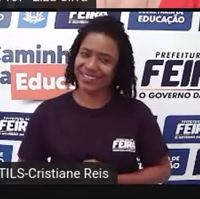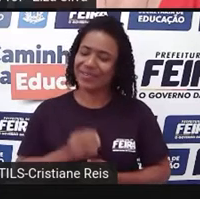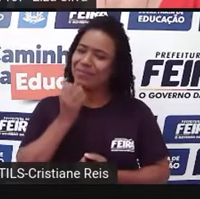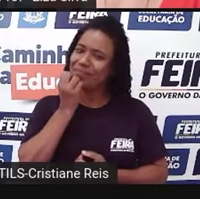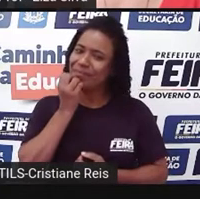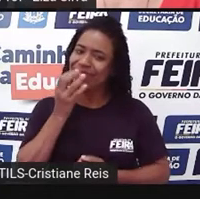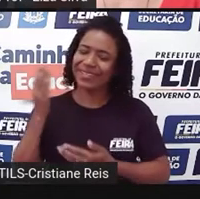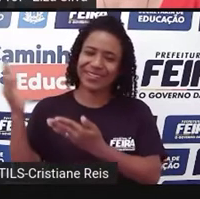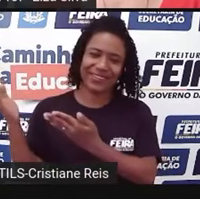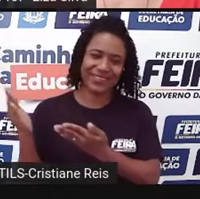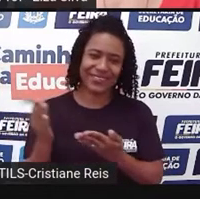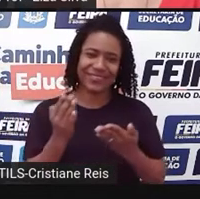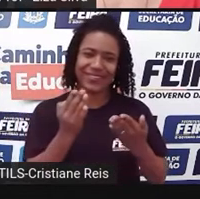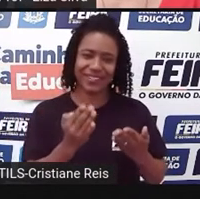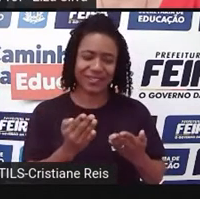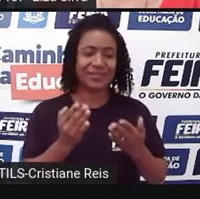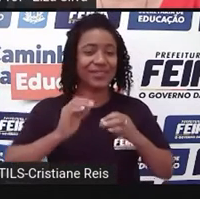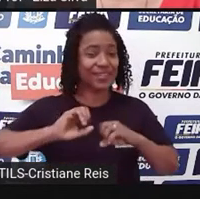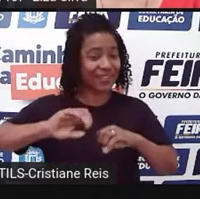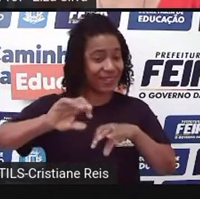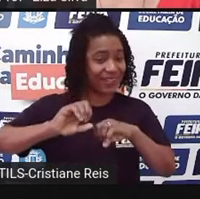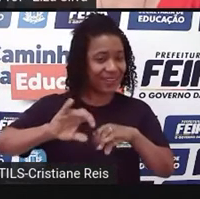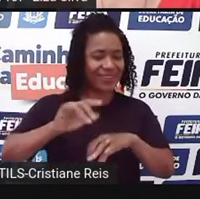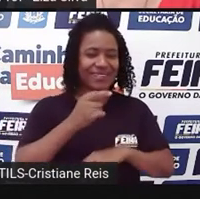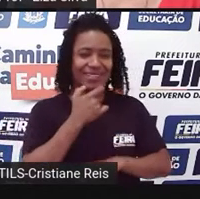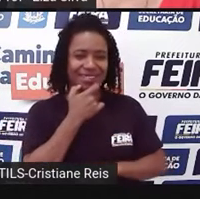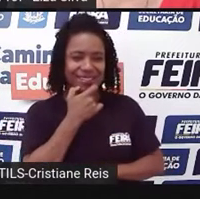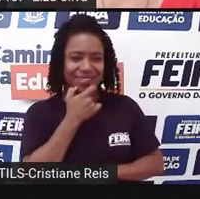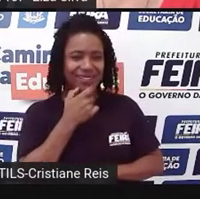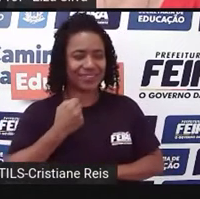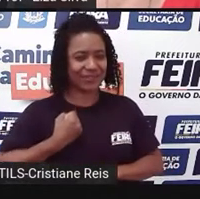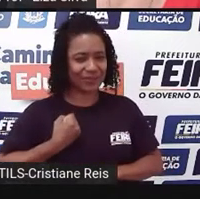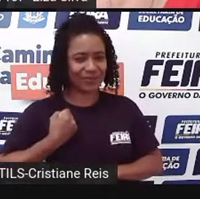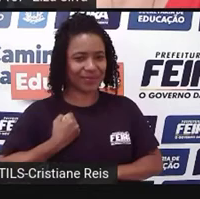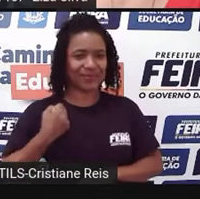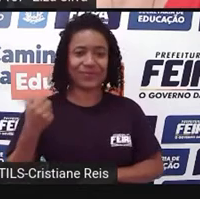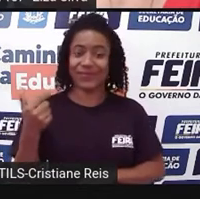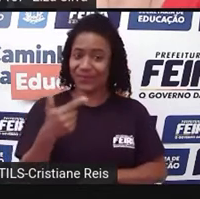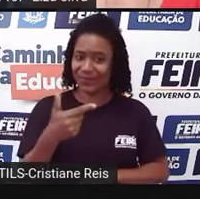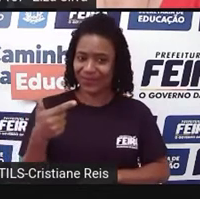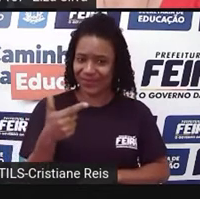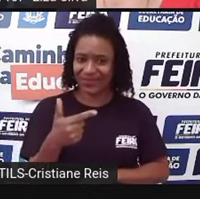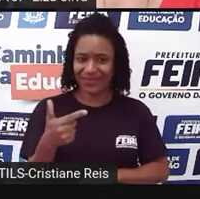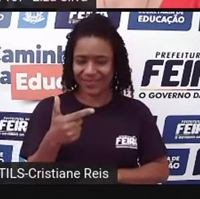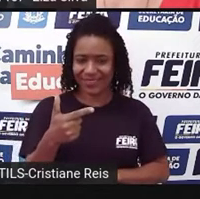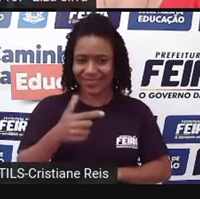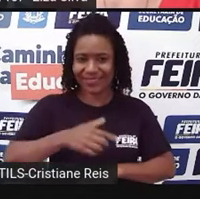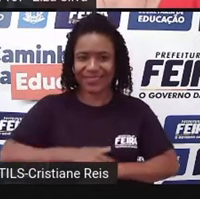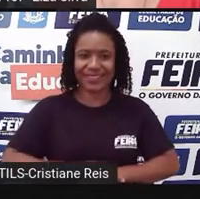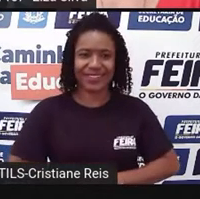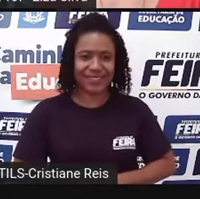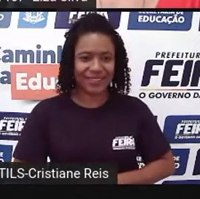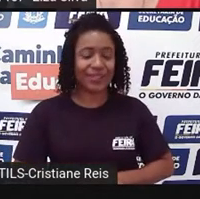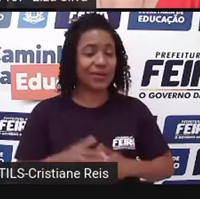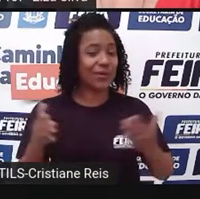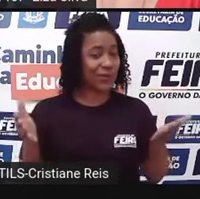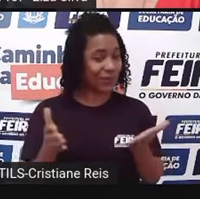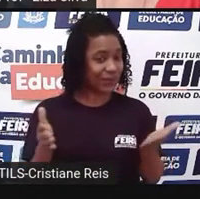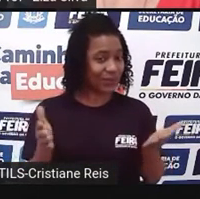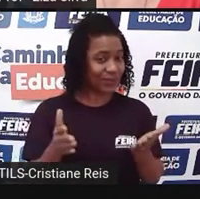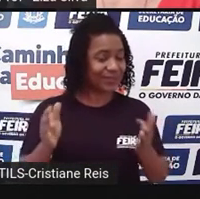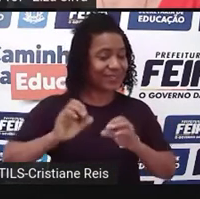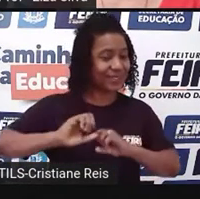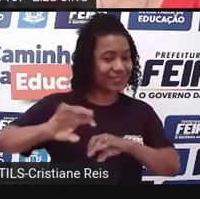sejam bem-vindos a nossa aula de inglês número 22 e o nosso aula de inglês de hoje